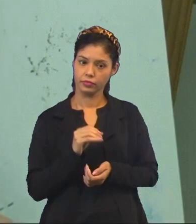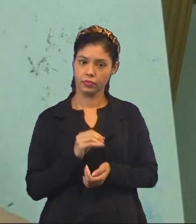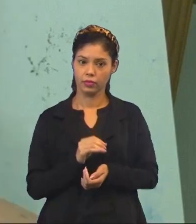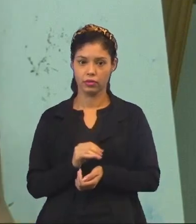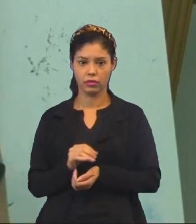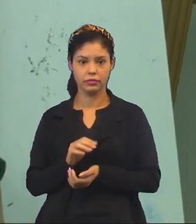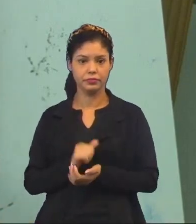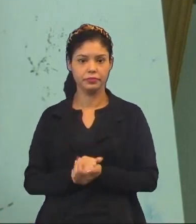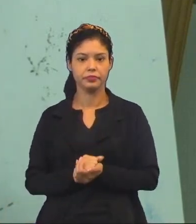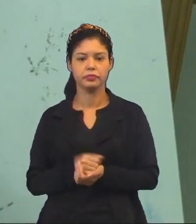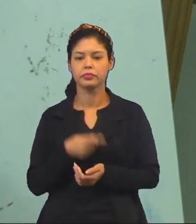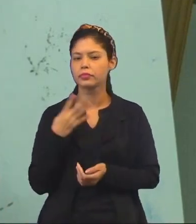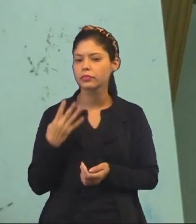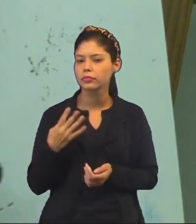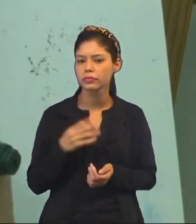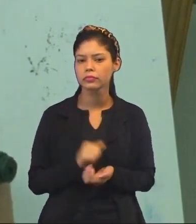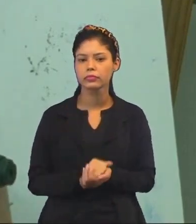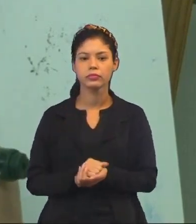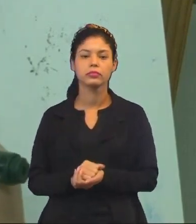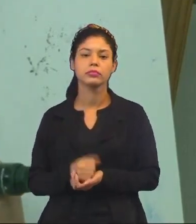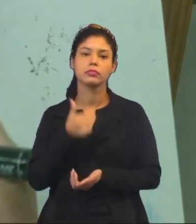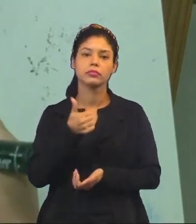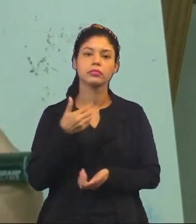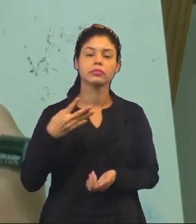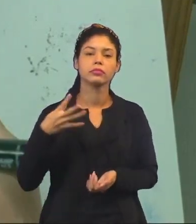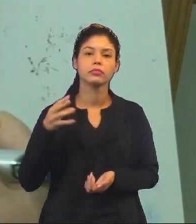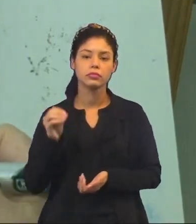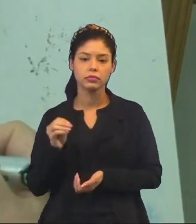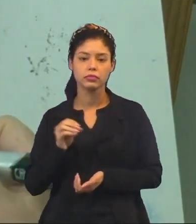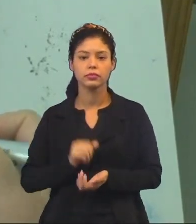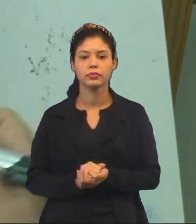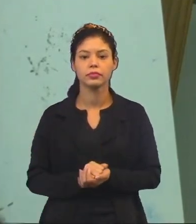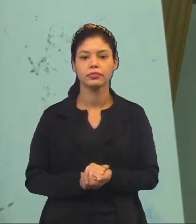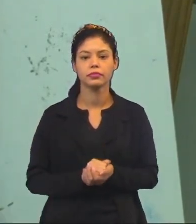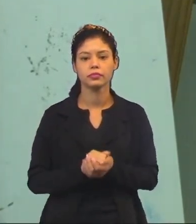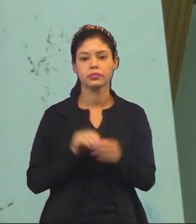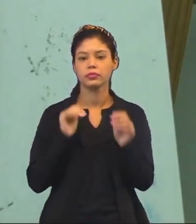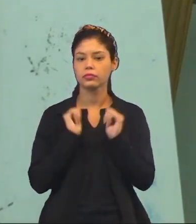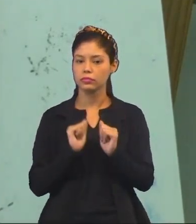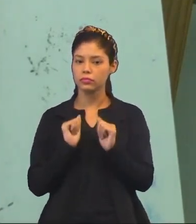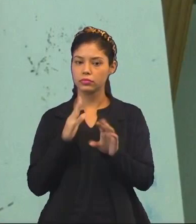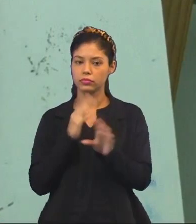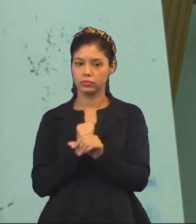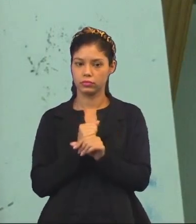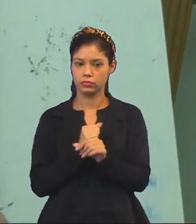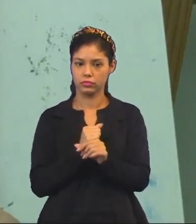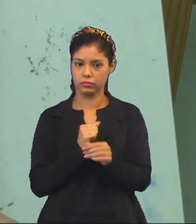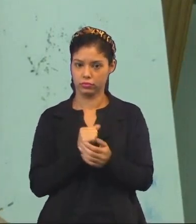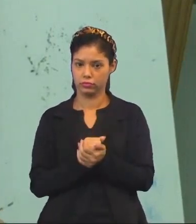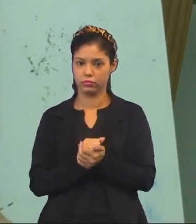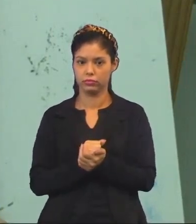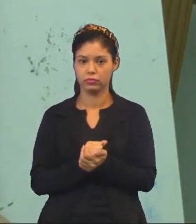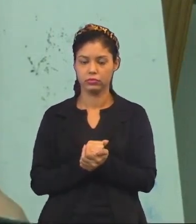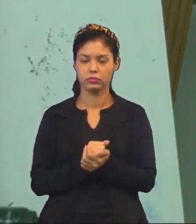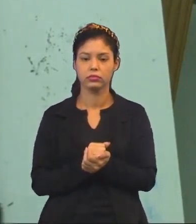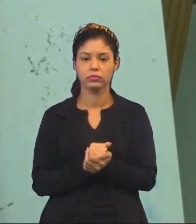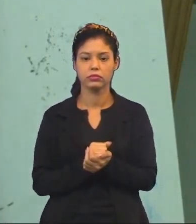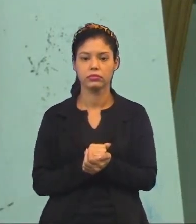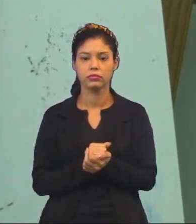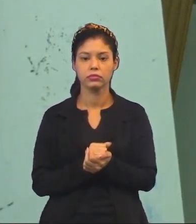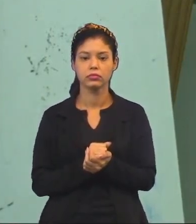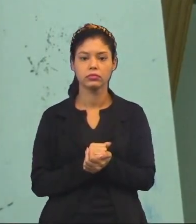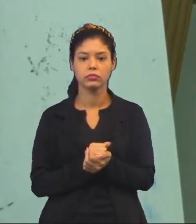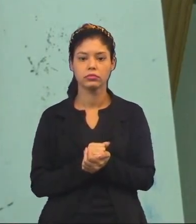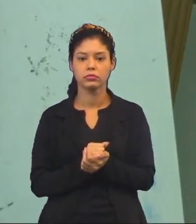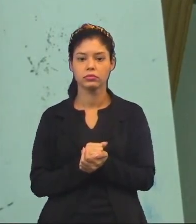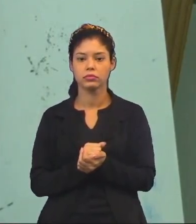70 mais 70, dá 140, não é isso? Então, eu posso somar 100 mais 140, vai